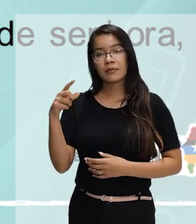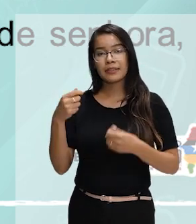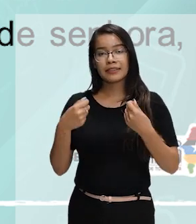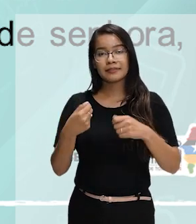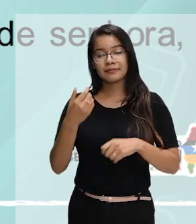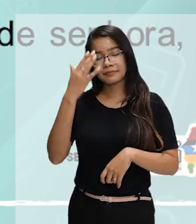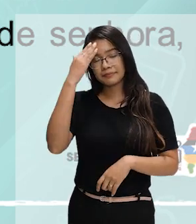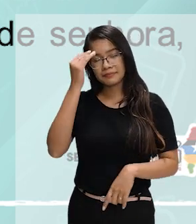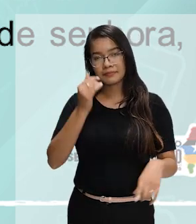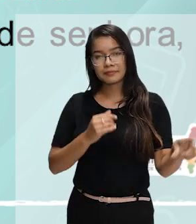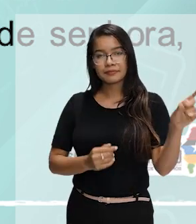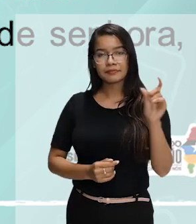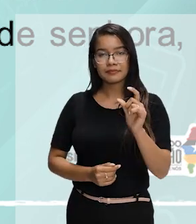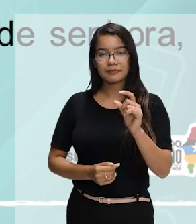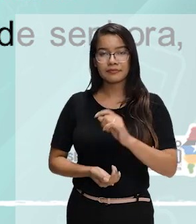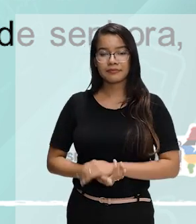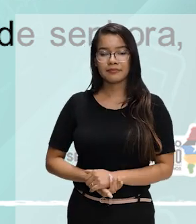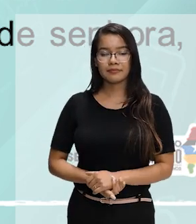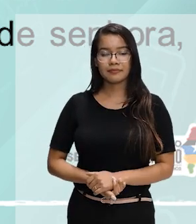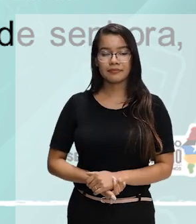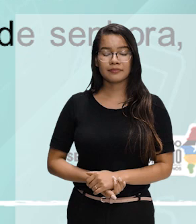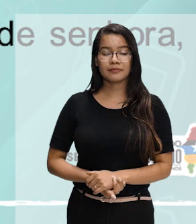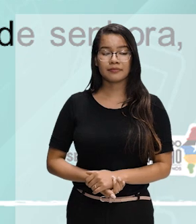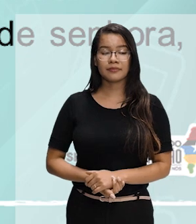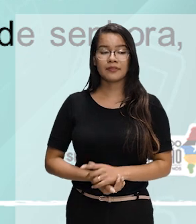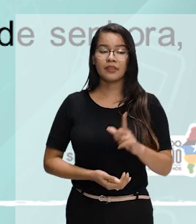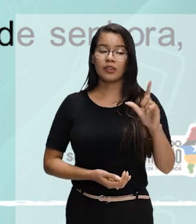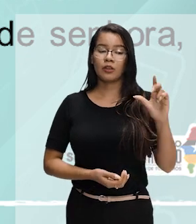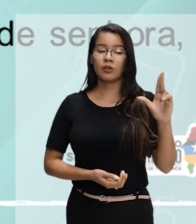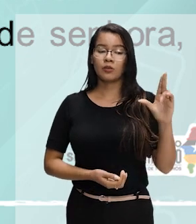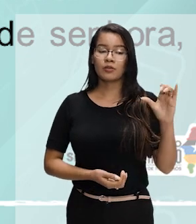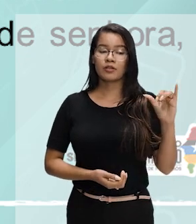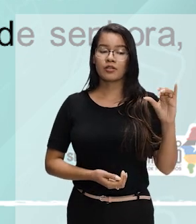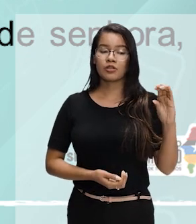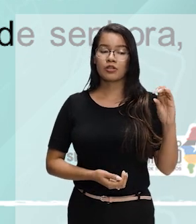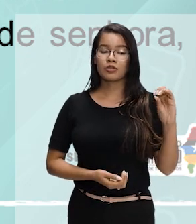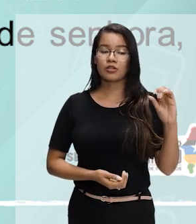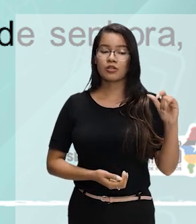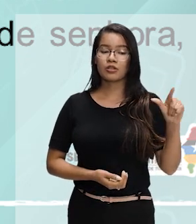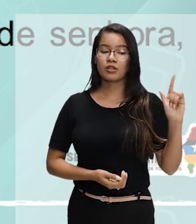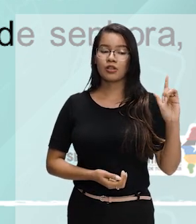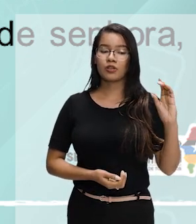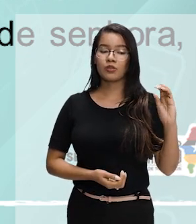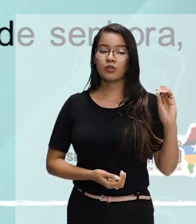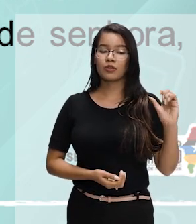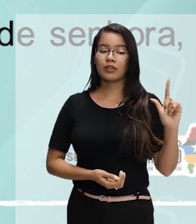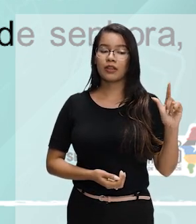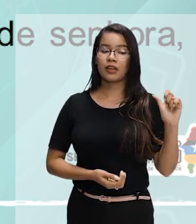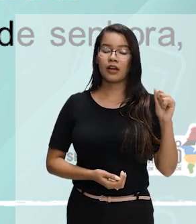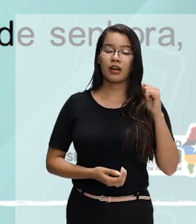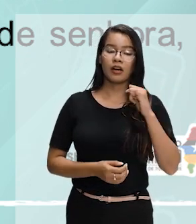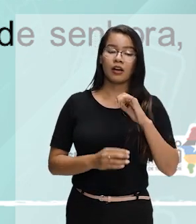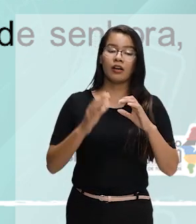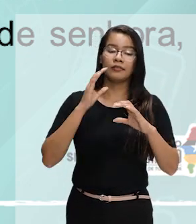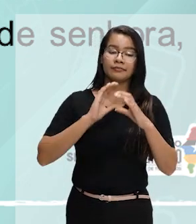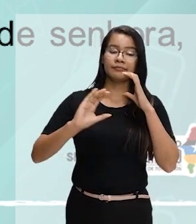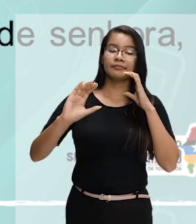fora, tá bom? Vamos acompanhar a leitura. A Lucila, de José de Alencar, conta a história